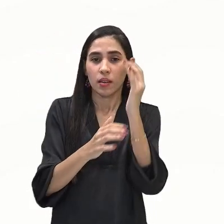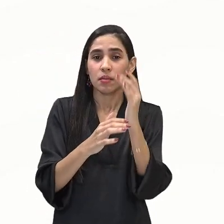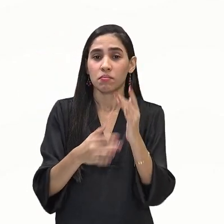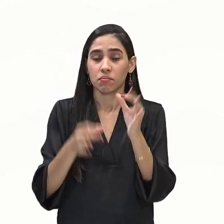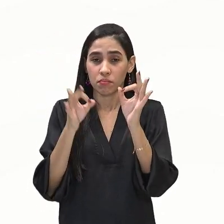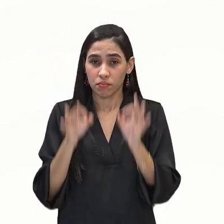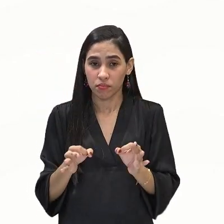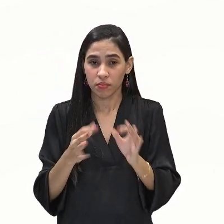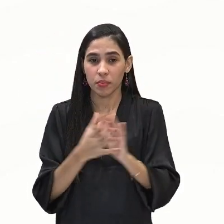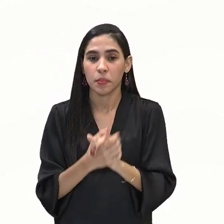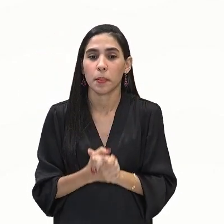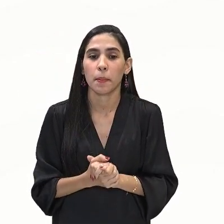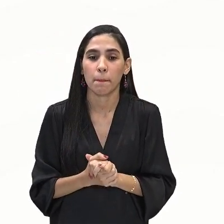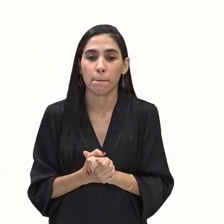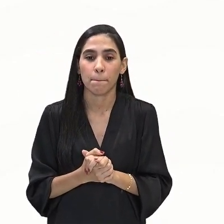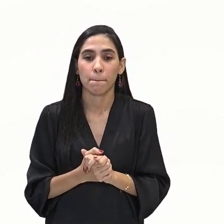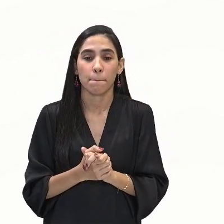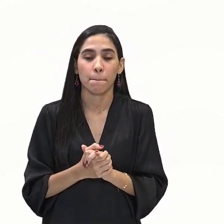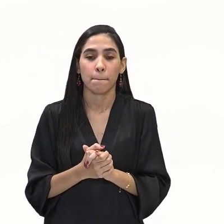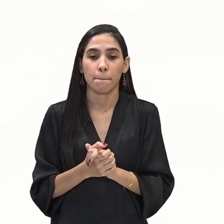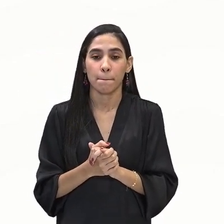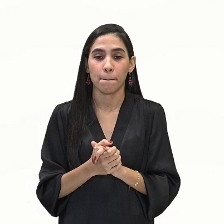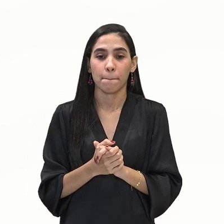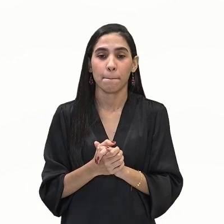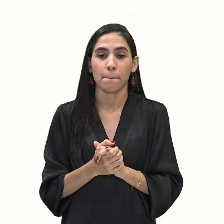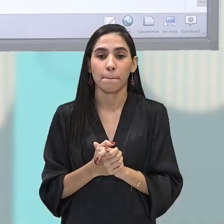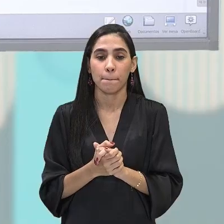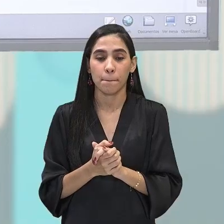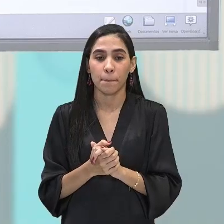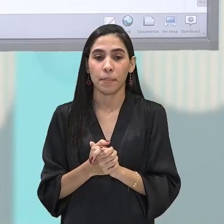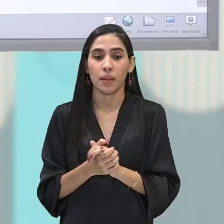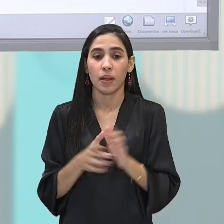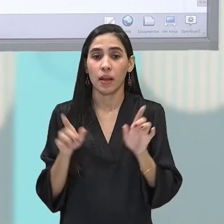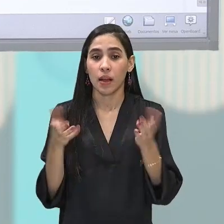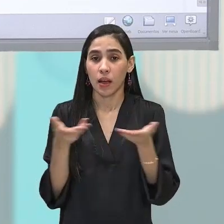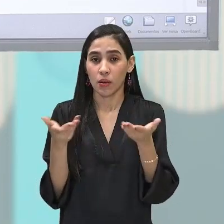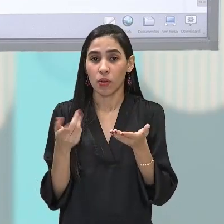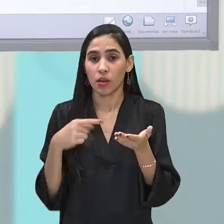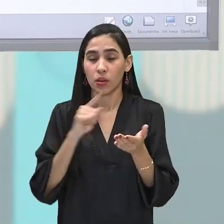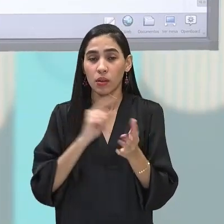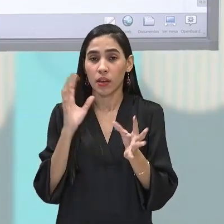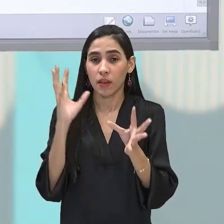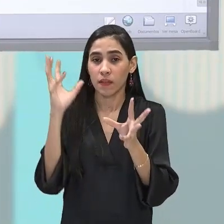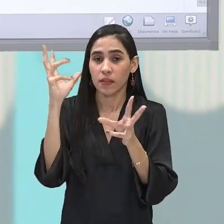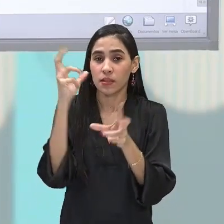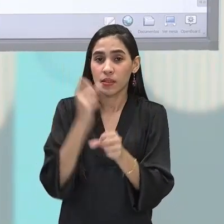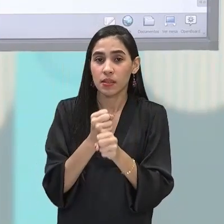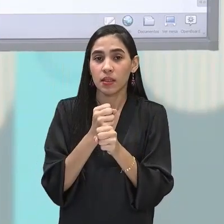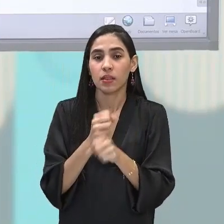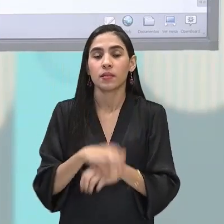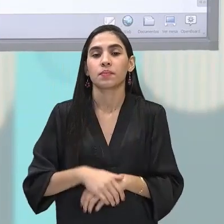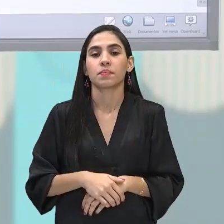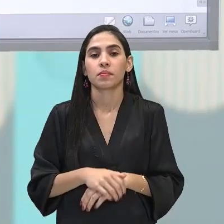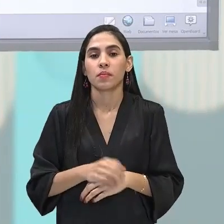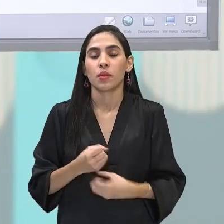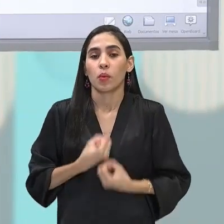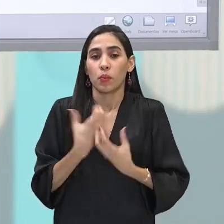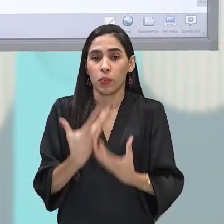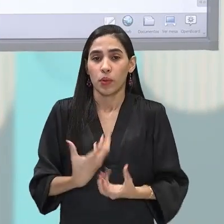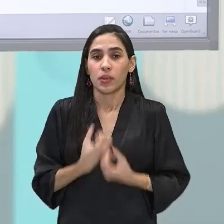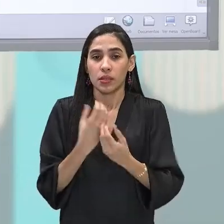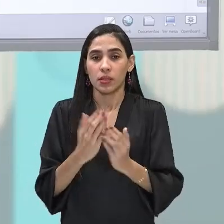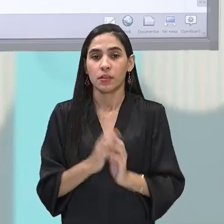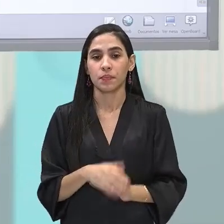certo? Então, é isso. E vamos agora revisar também sobre a poesia, as